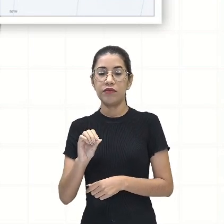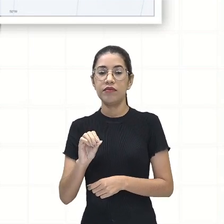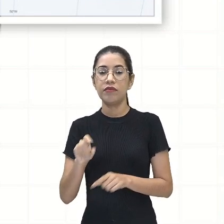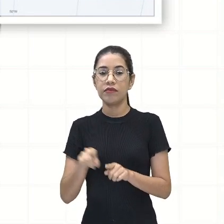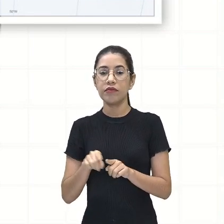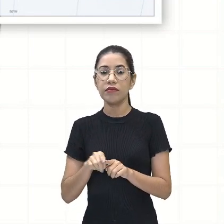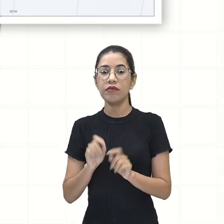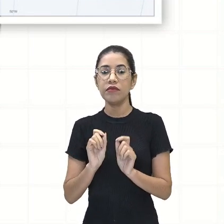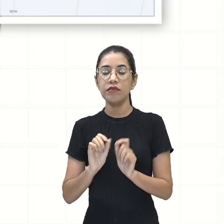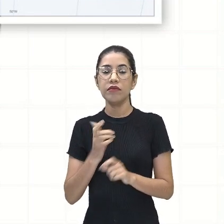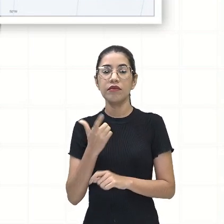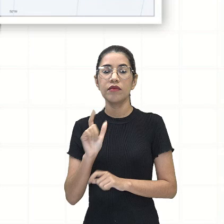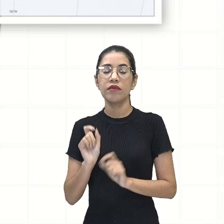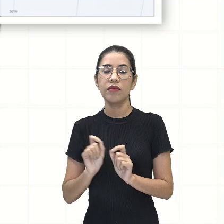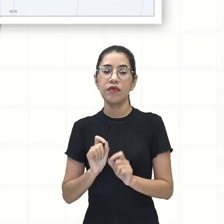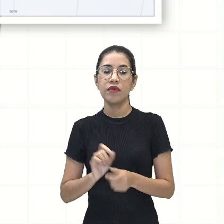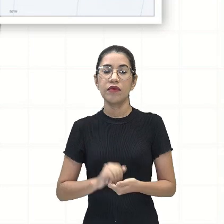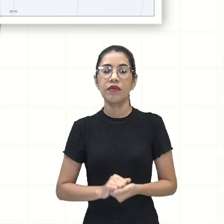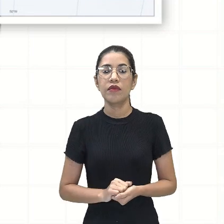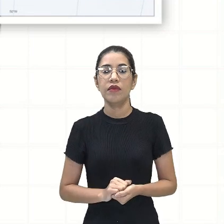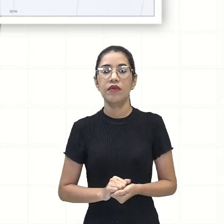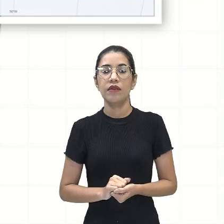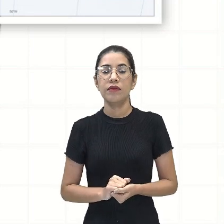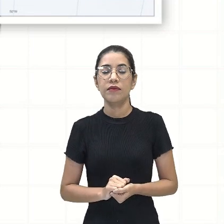outro tipo de vegetação que nós temos